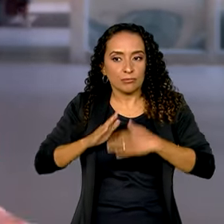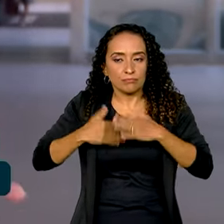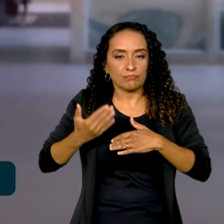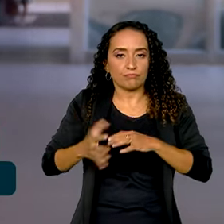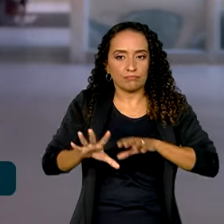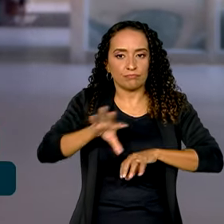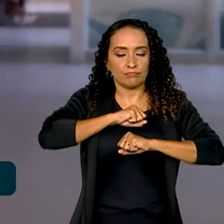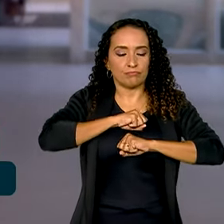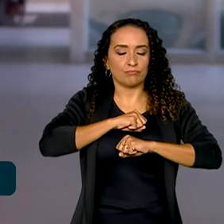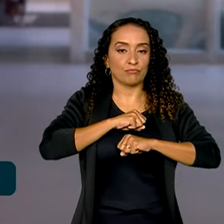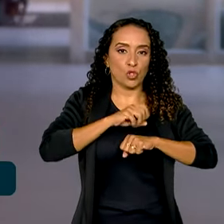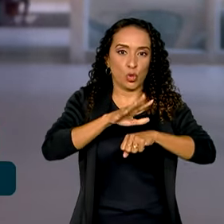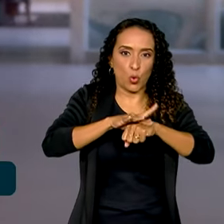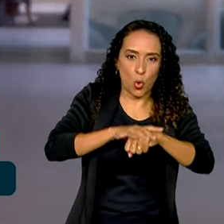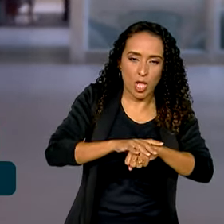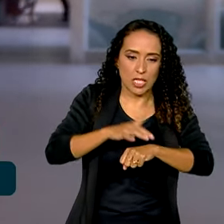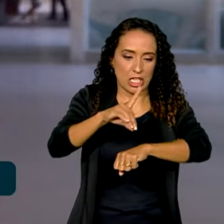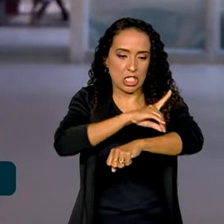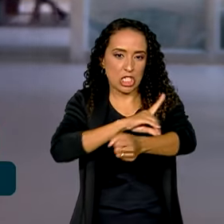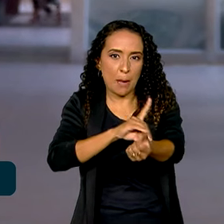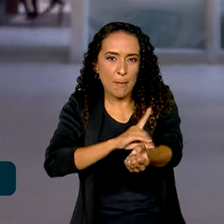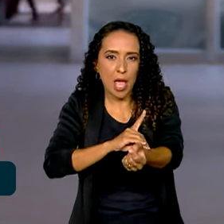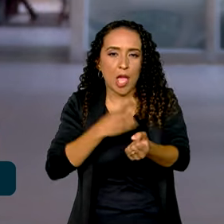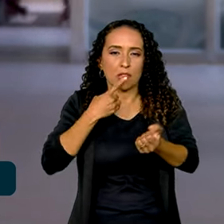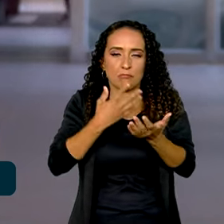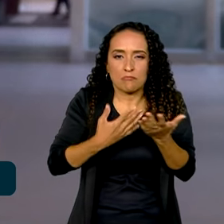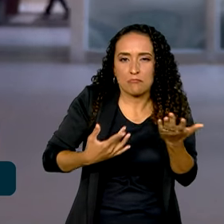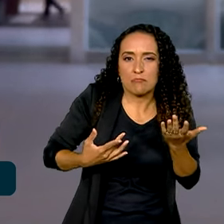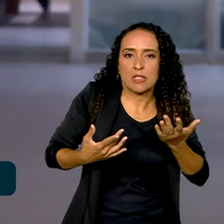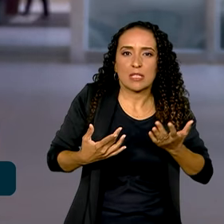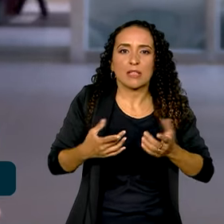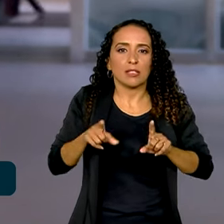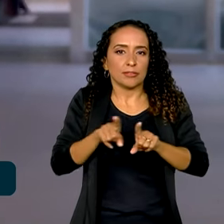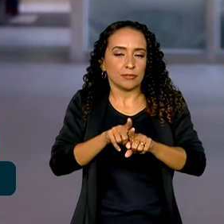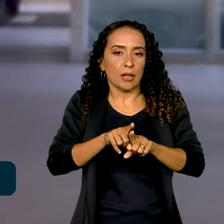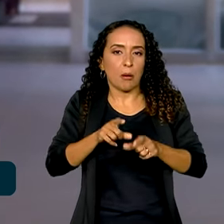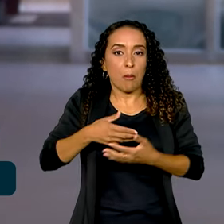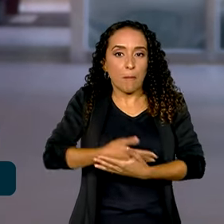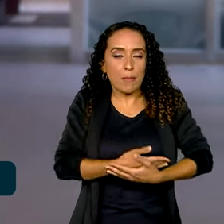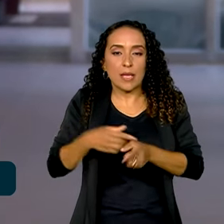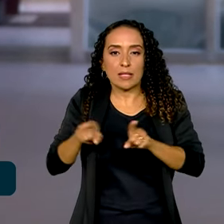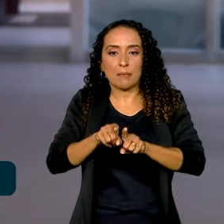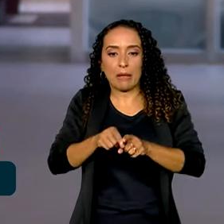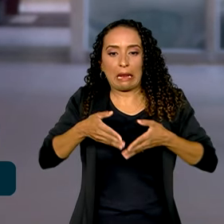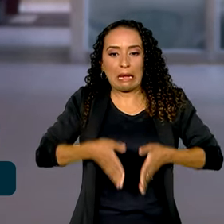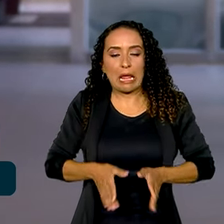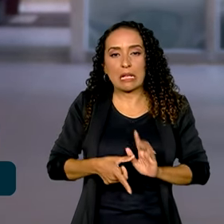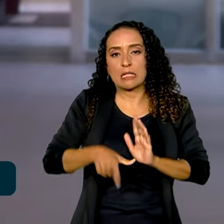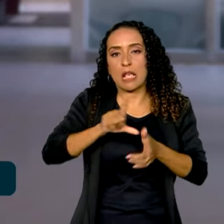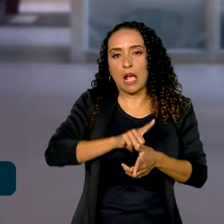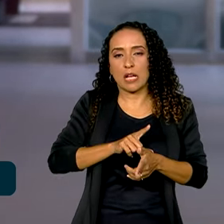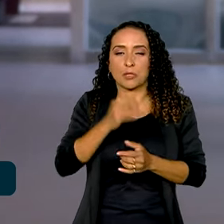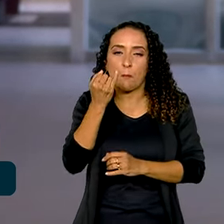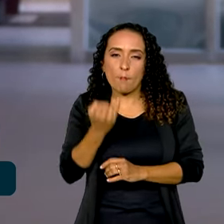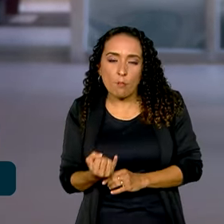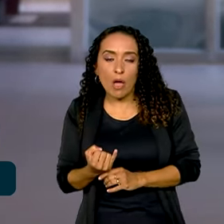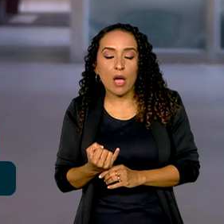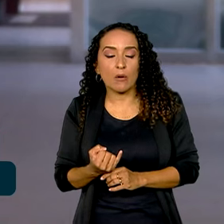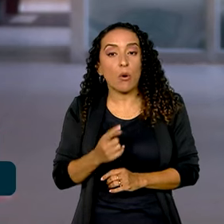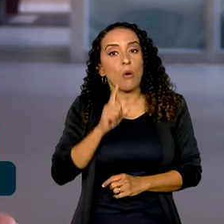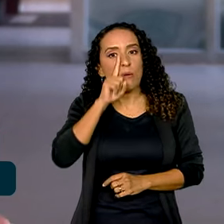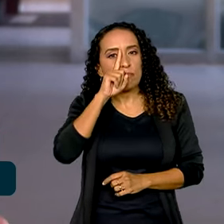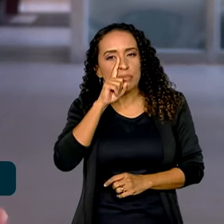diabetes anemia e infecções e Os bebês podem nascer prematuros e com baixo peso o risco de